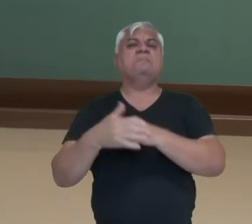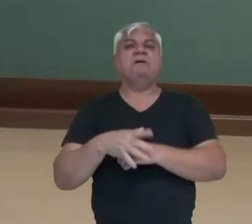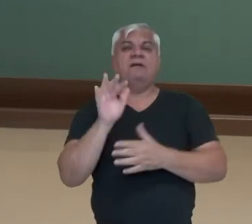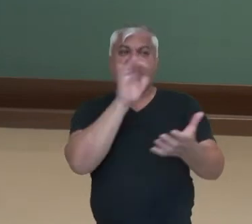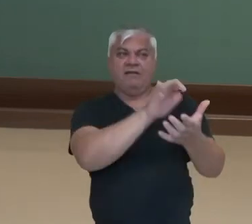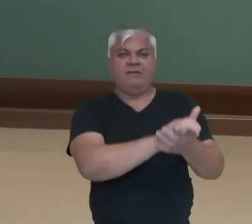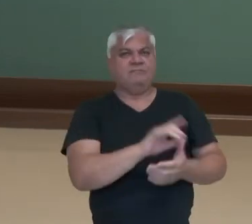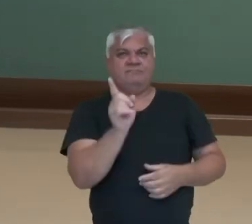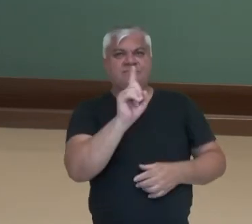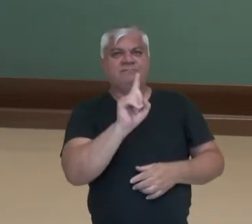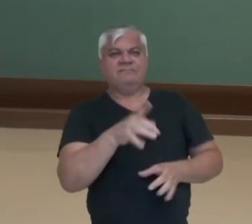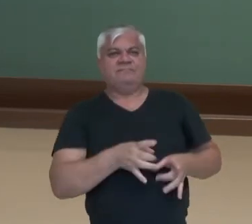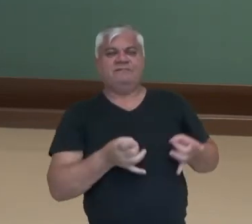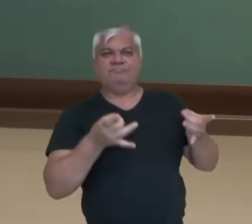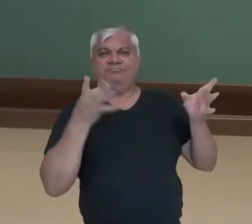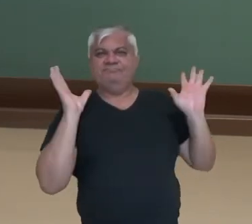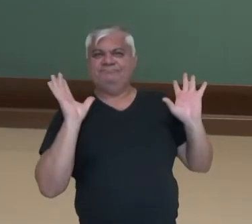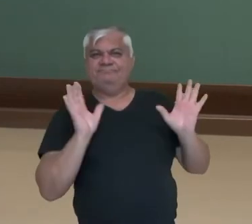Ariadne, não.